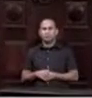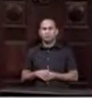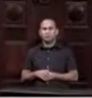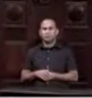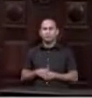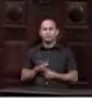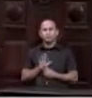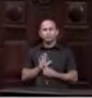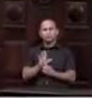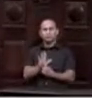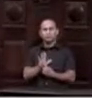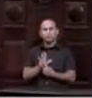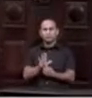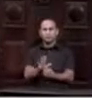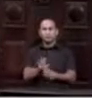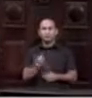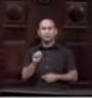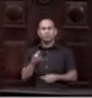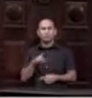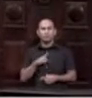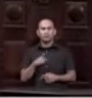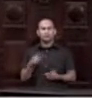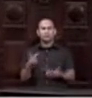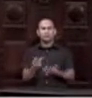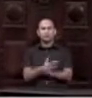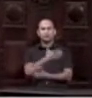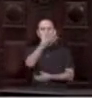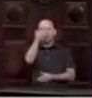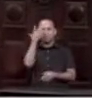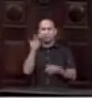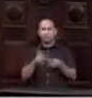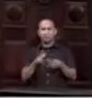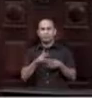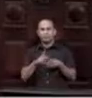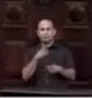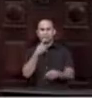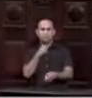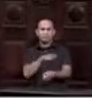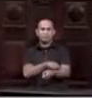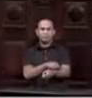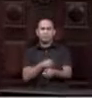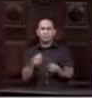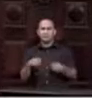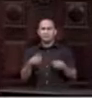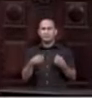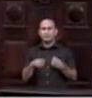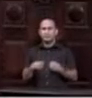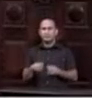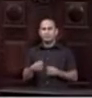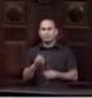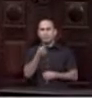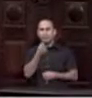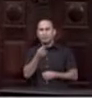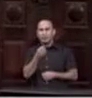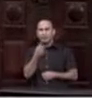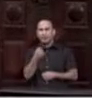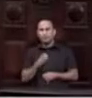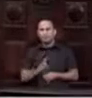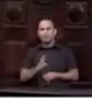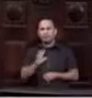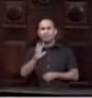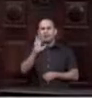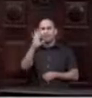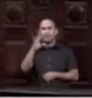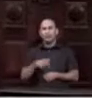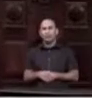denunciar aqui a situação de diabéticos, de pessoas que dependem de medicamentos de alto custo, que deixaram de